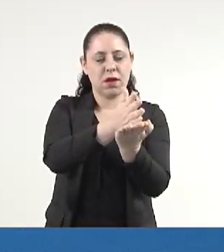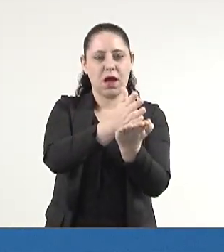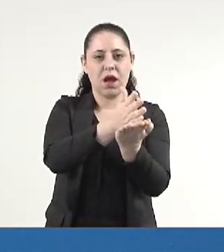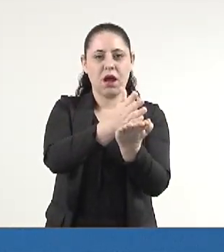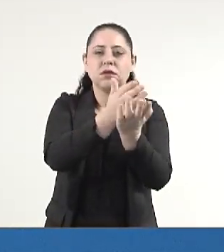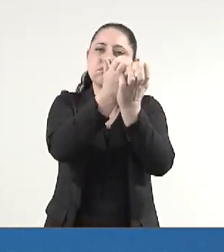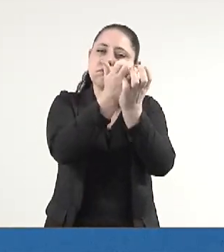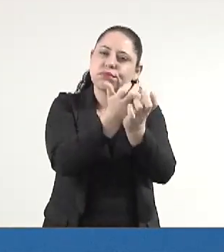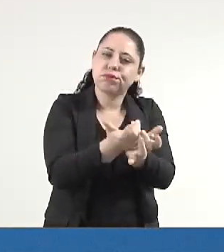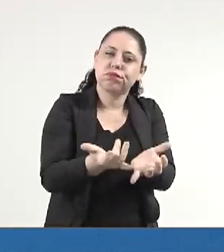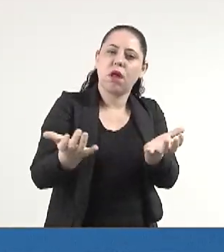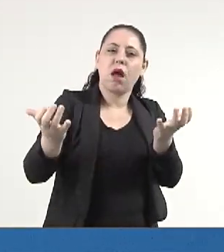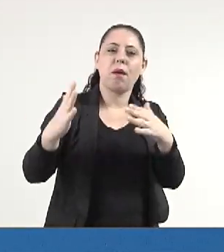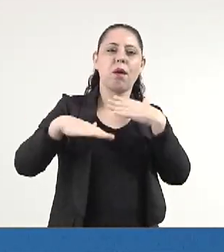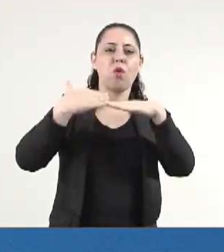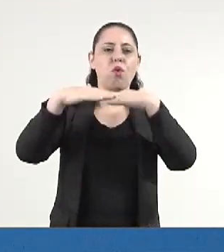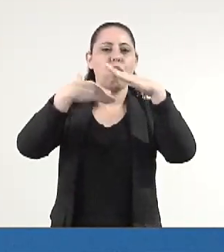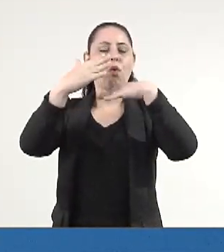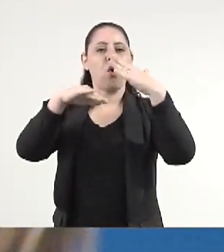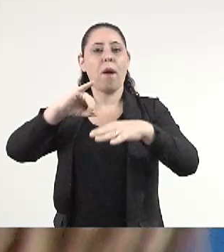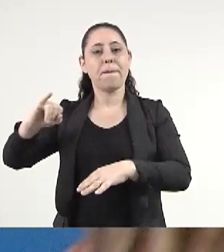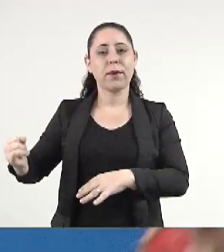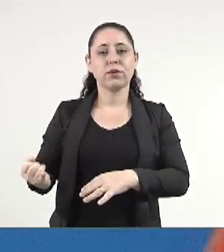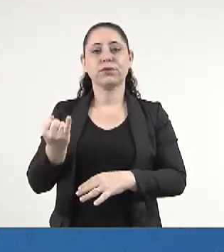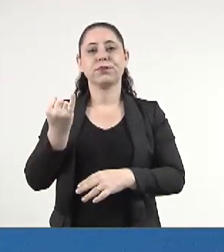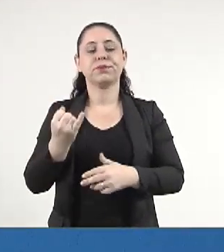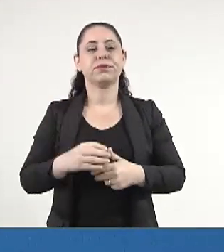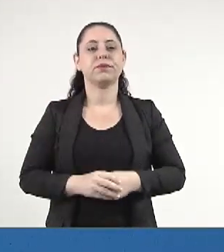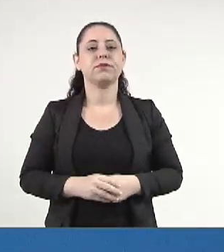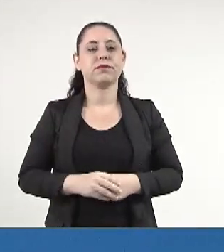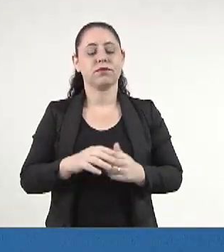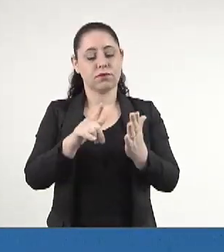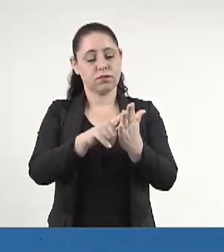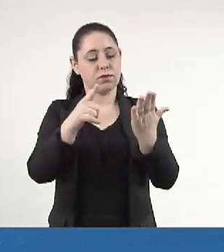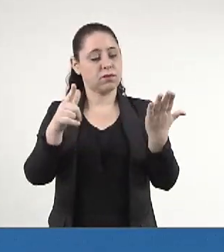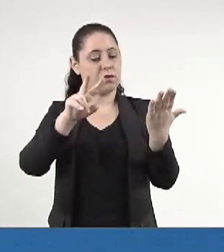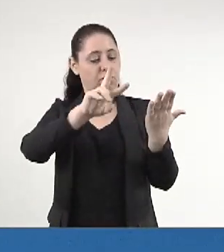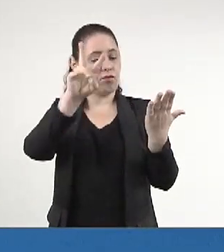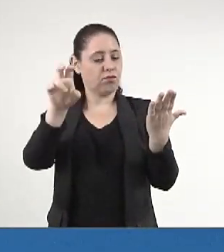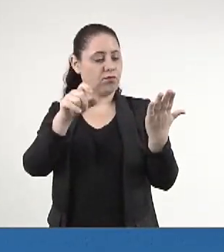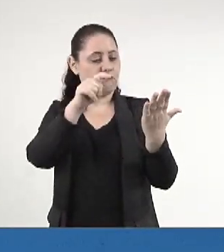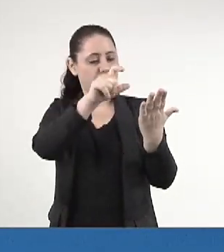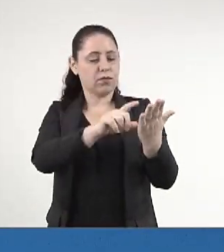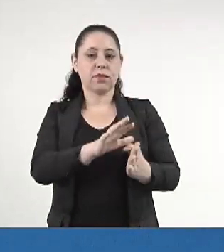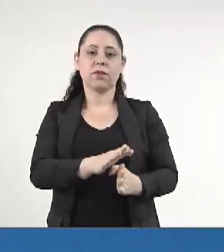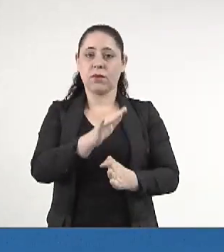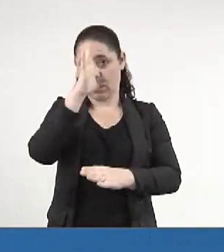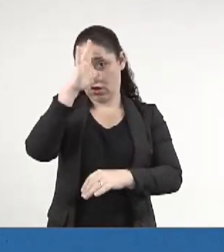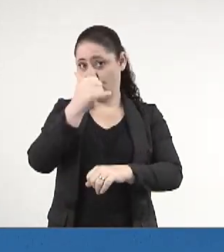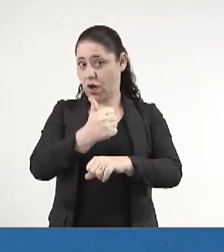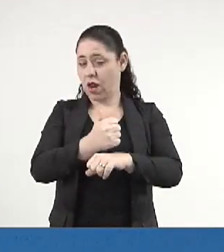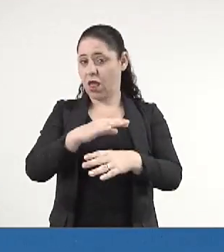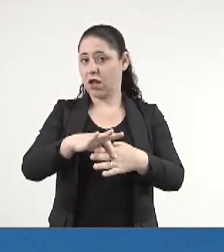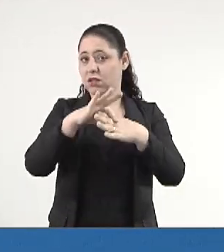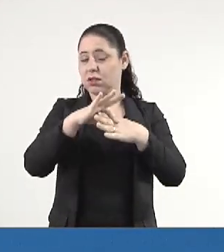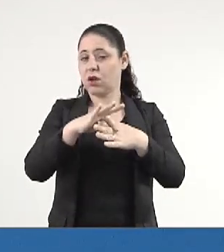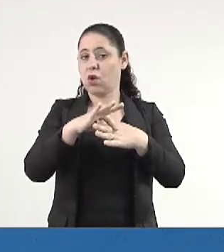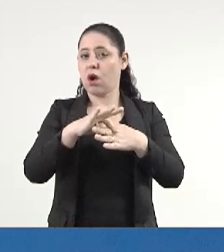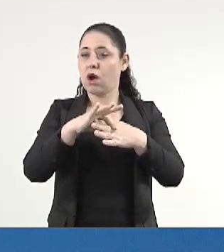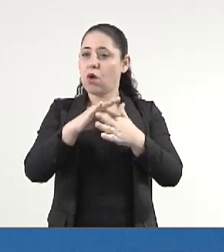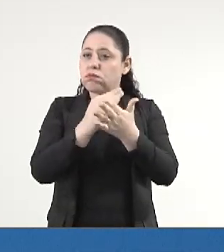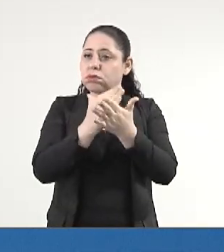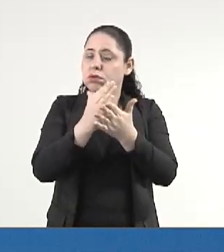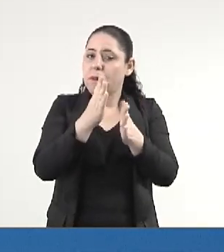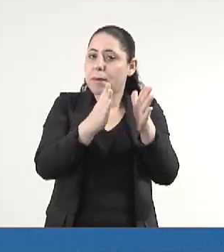a celeiro de desenvolvimento e oportunidades. A matéria destaca diversos pontos da formação